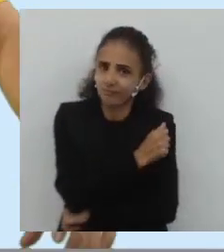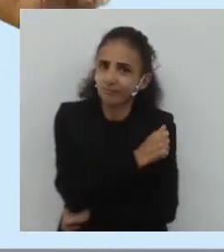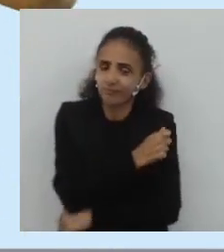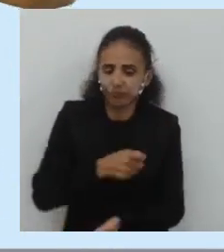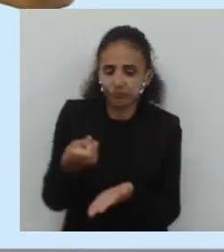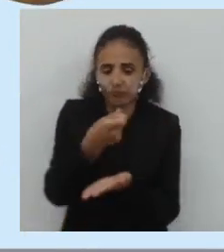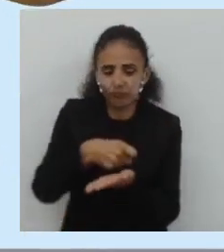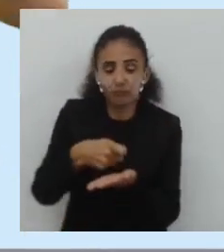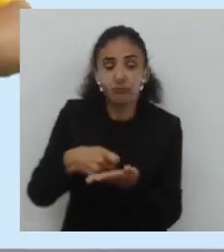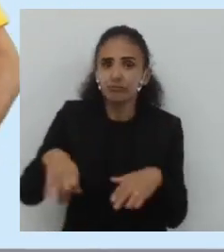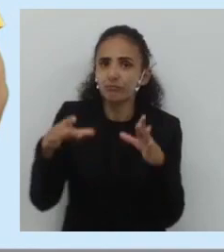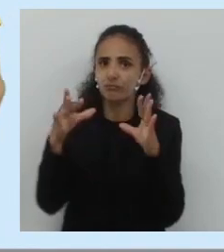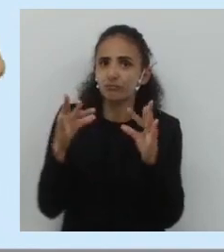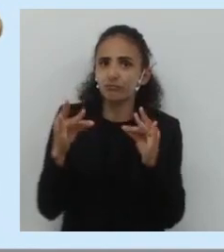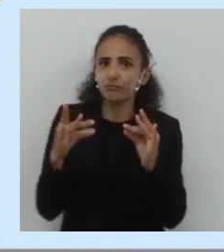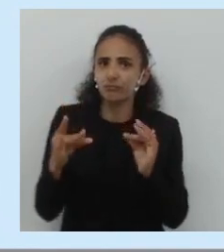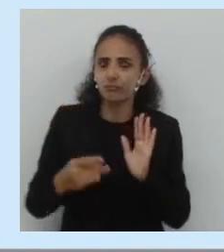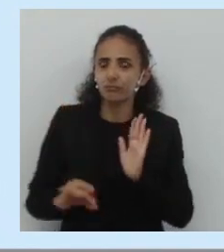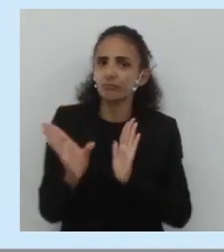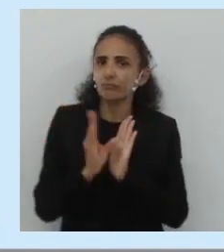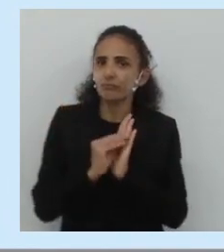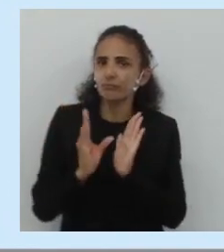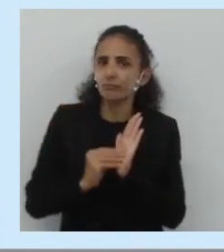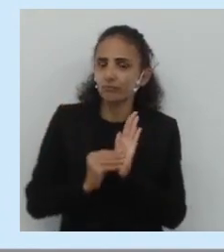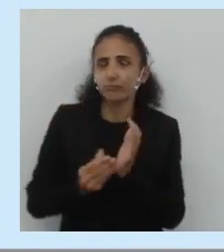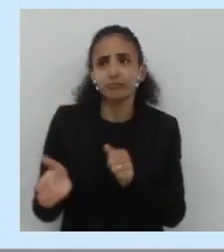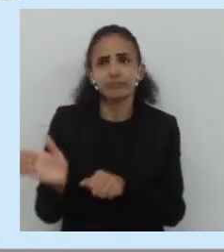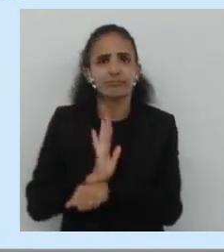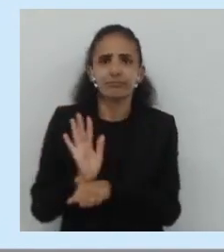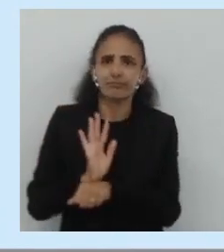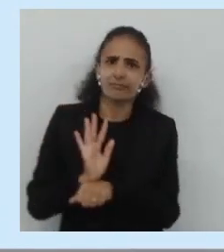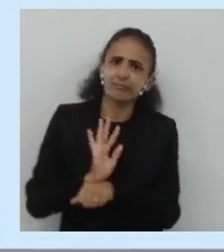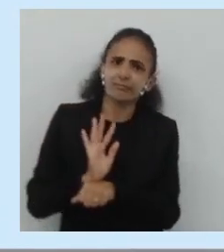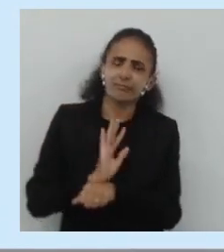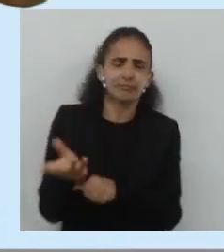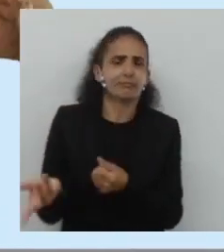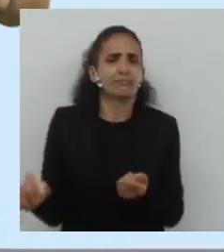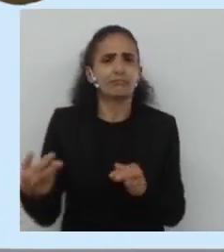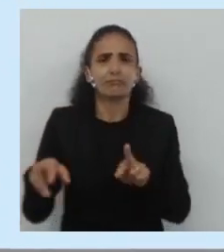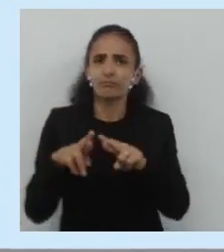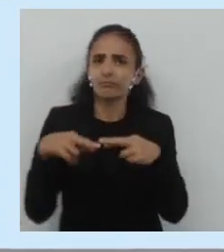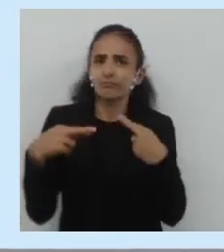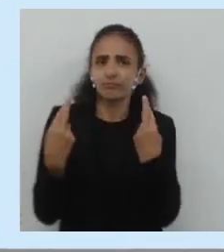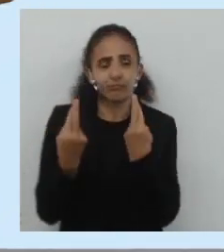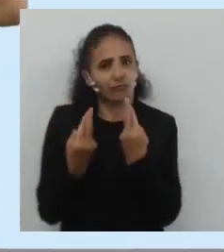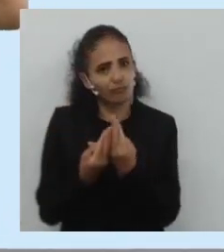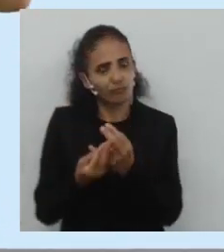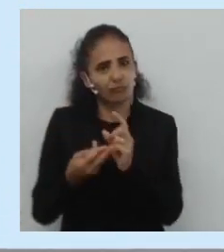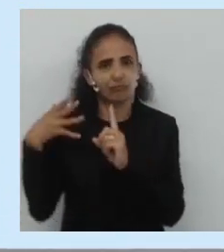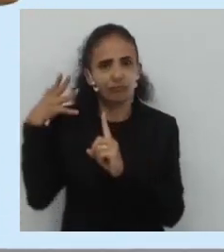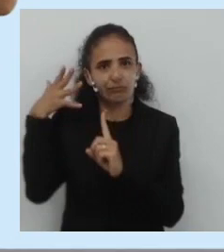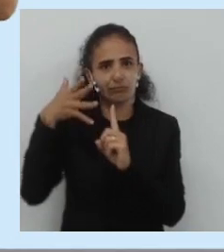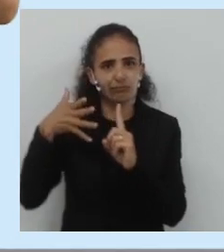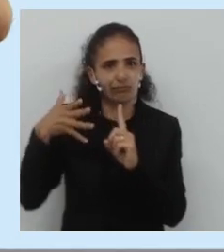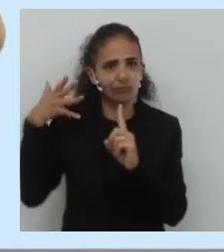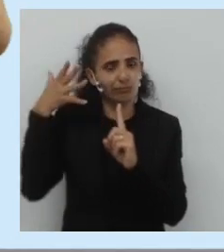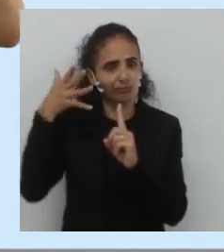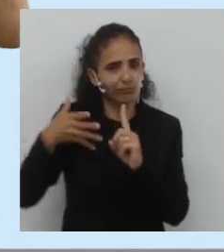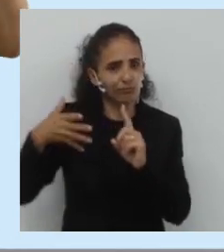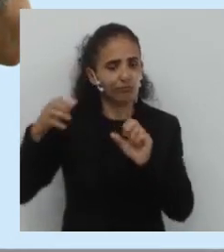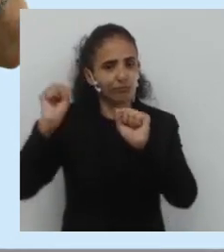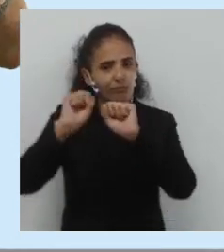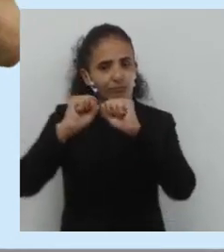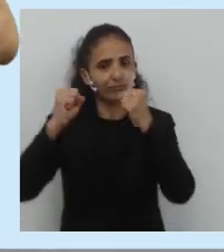façam uma tomada de nota sobre um determinado filme, um filme X, uma reunião, uma palestra,